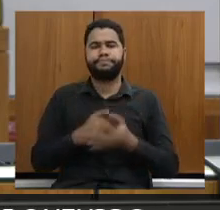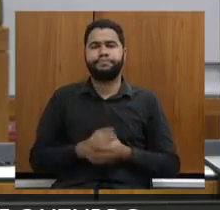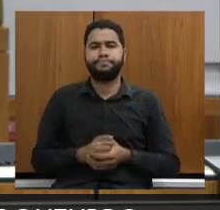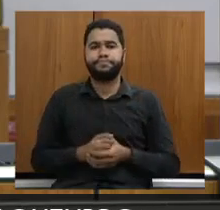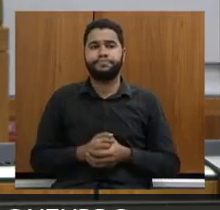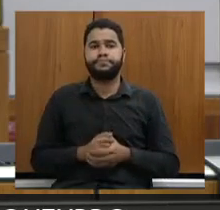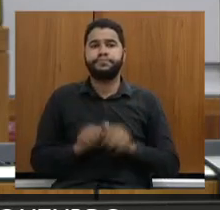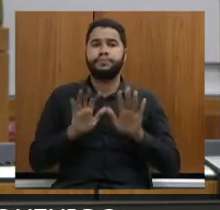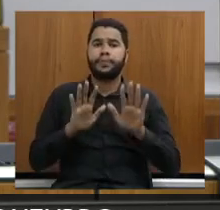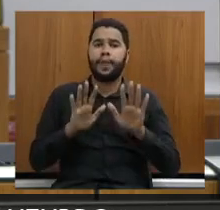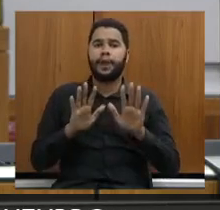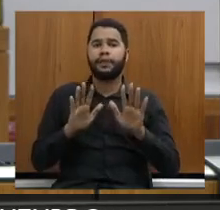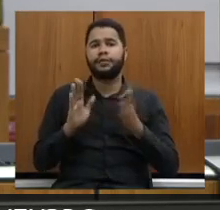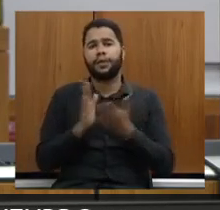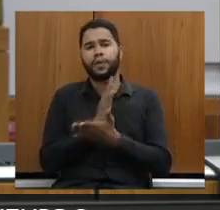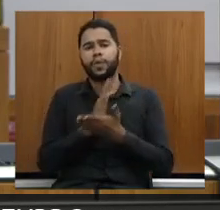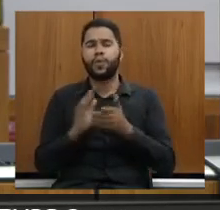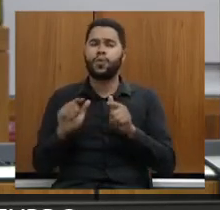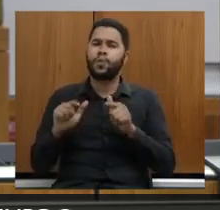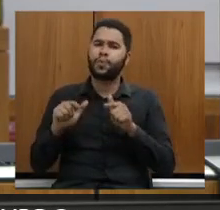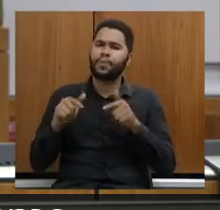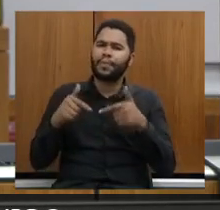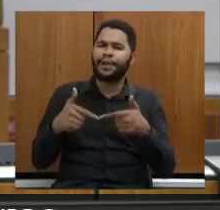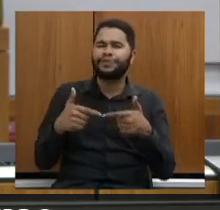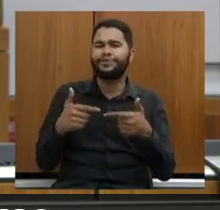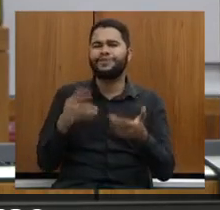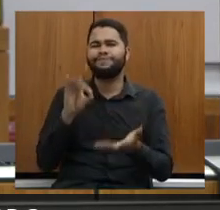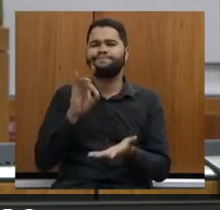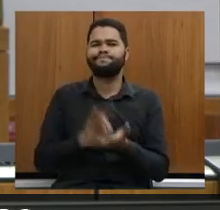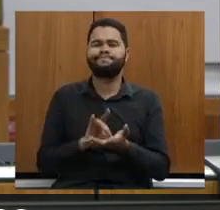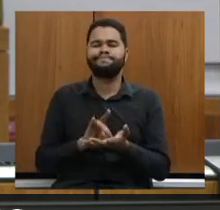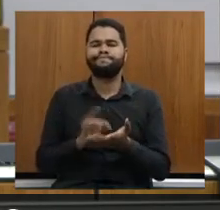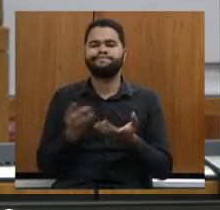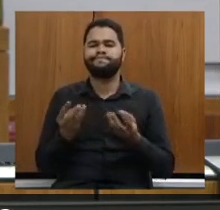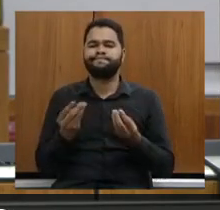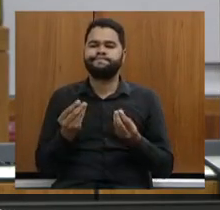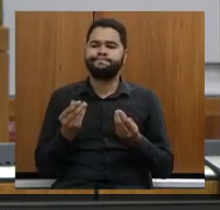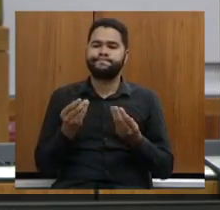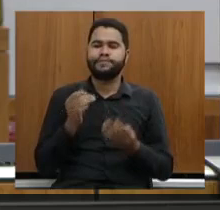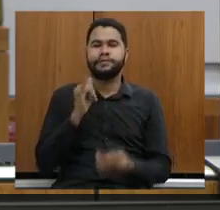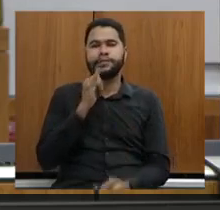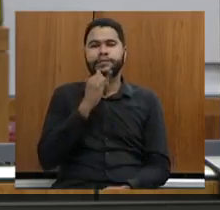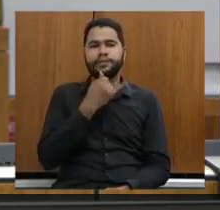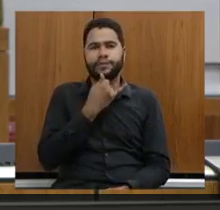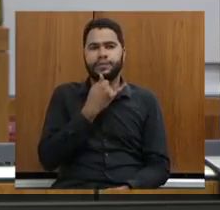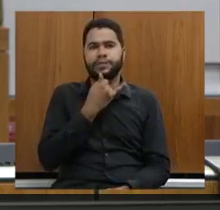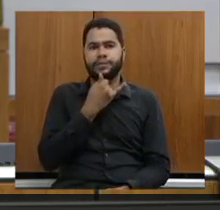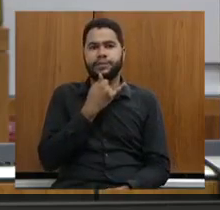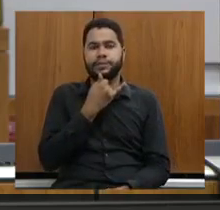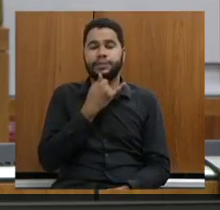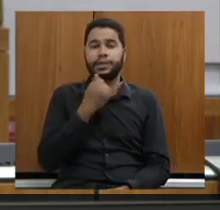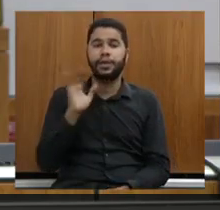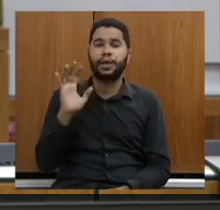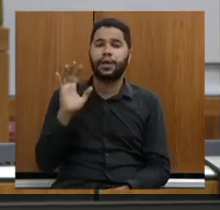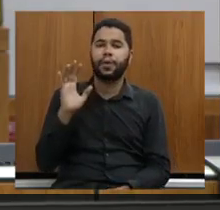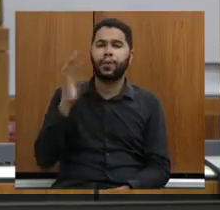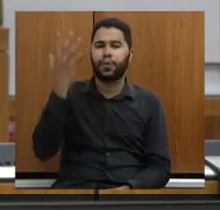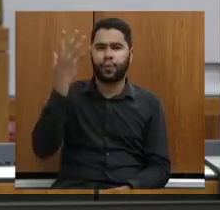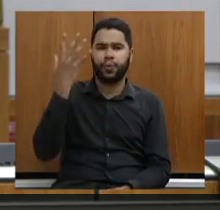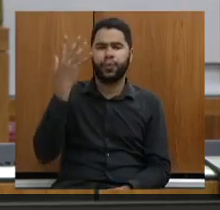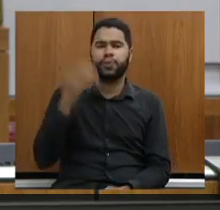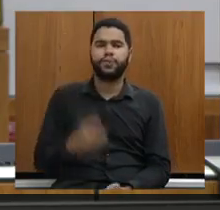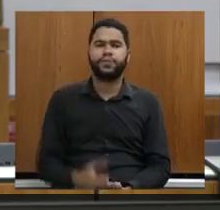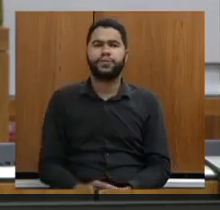mas determinadas ações também a gente fica realmente a gente fica tá chateado tem isso aconteceu um